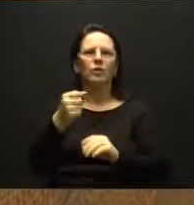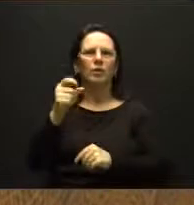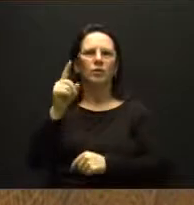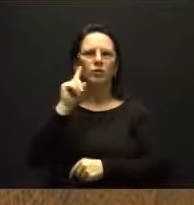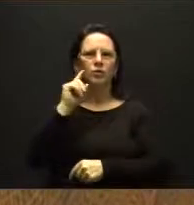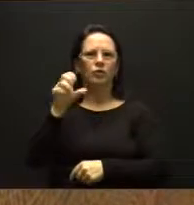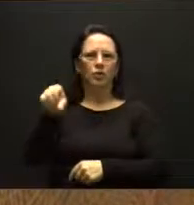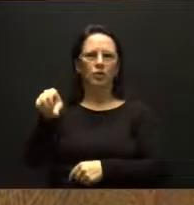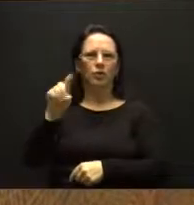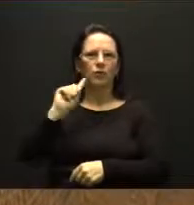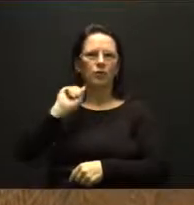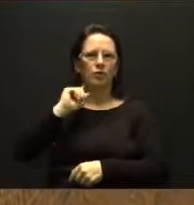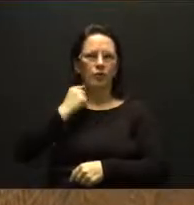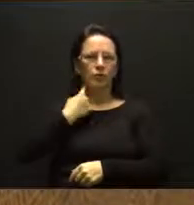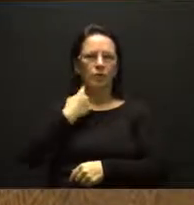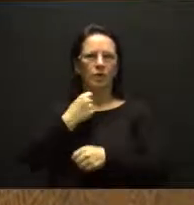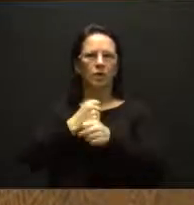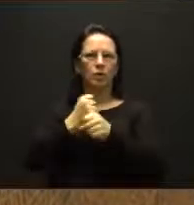ano